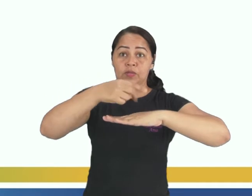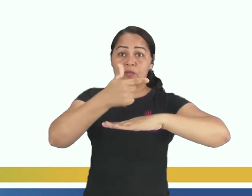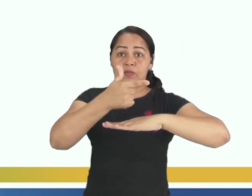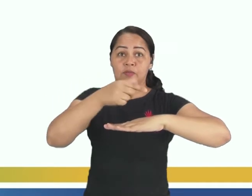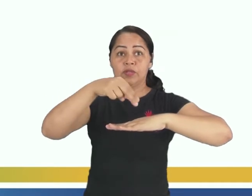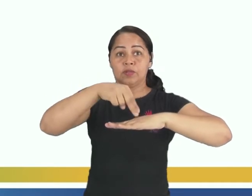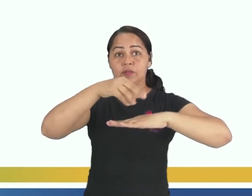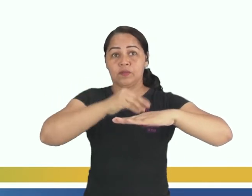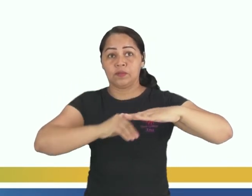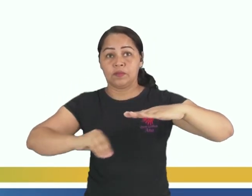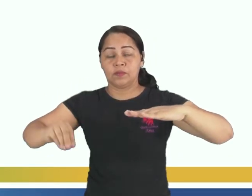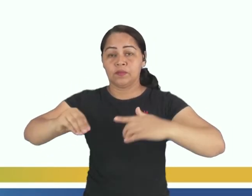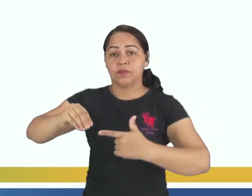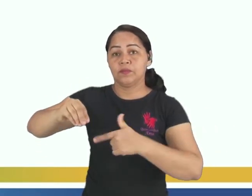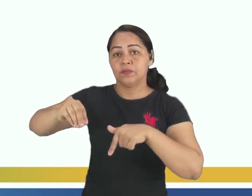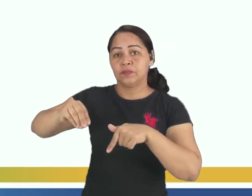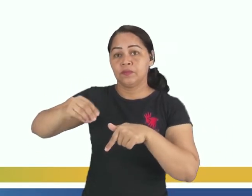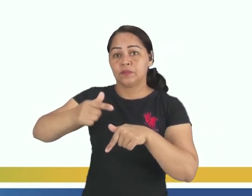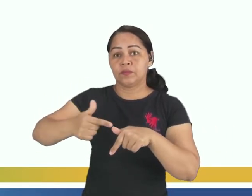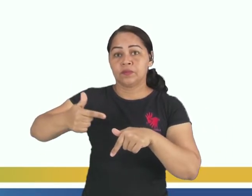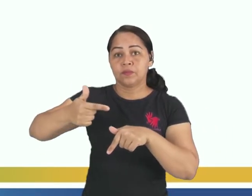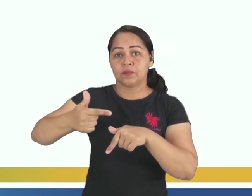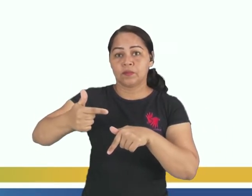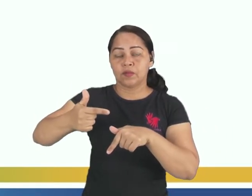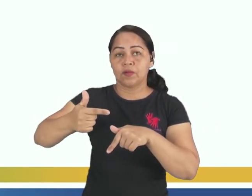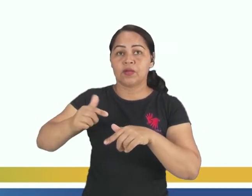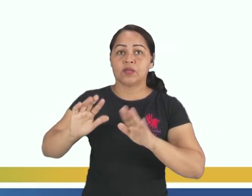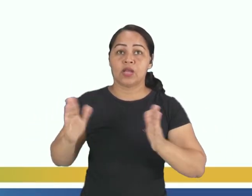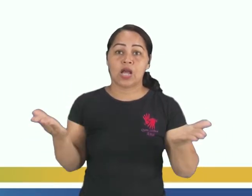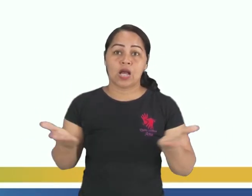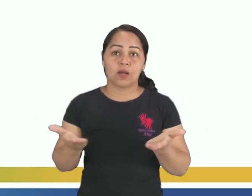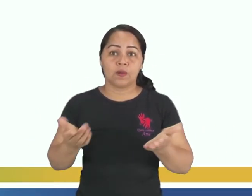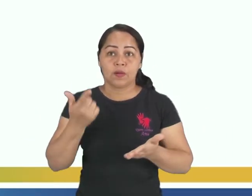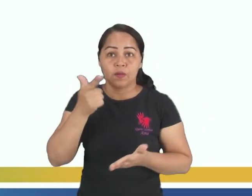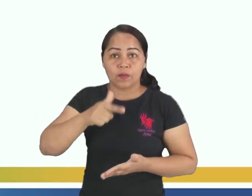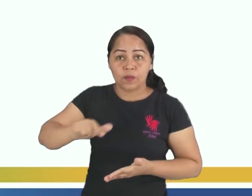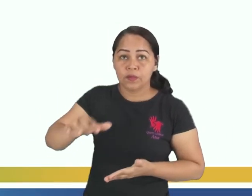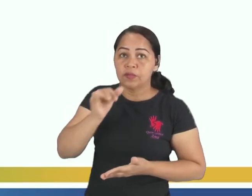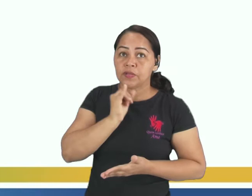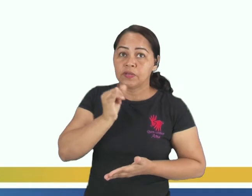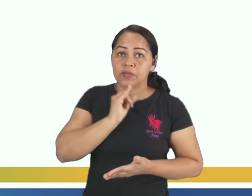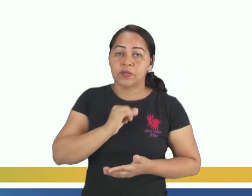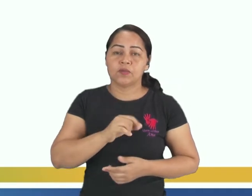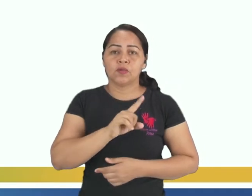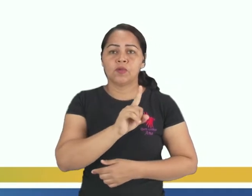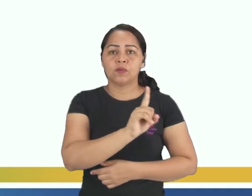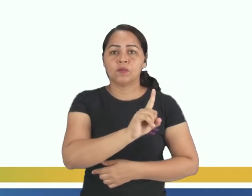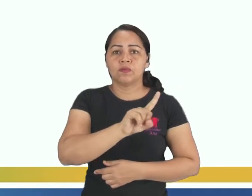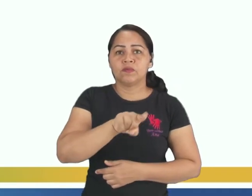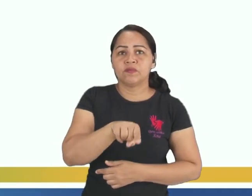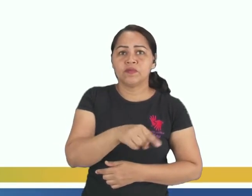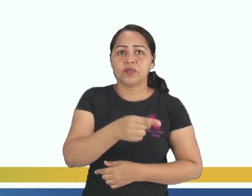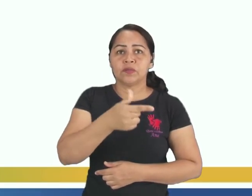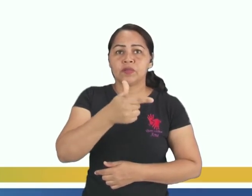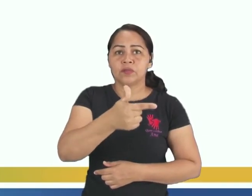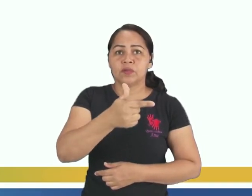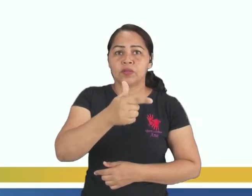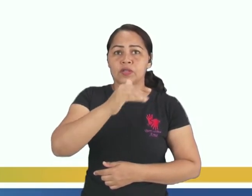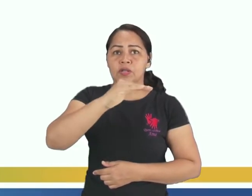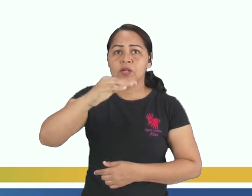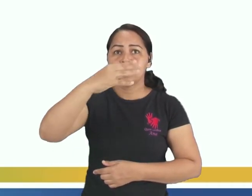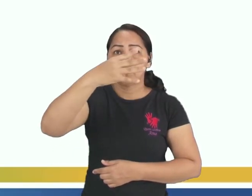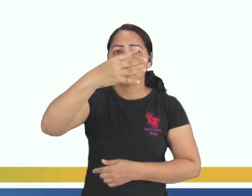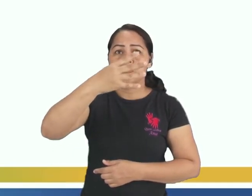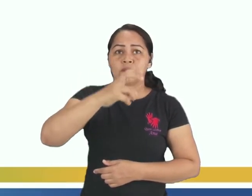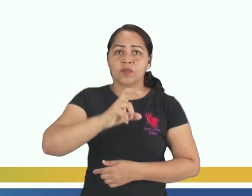ok? Item D, 1,2 elevado a 4 sobre 5. A mesma ideia, fica a